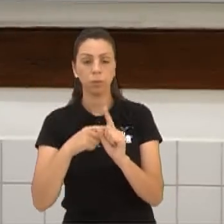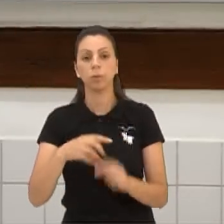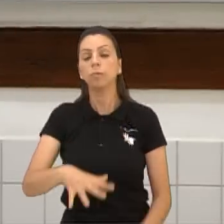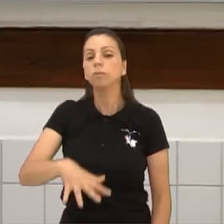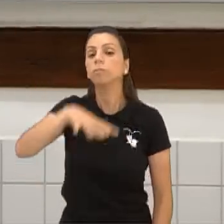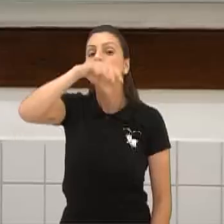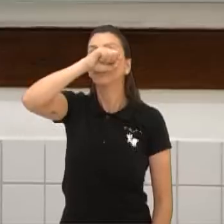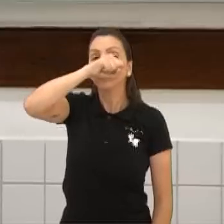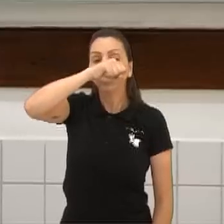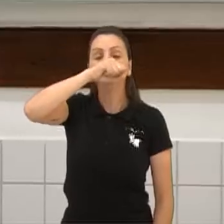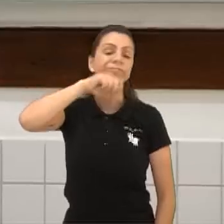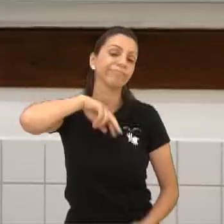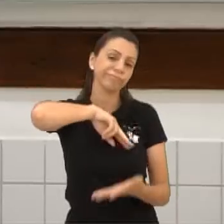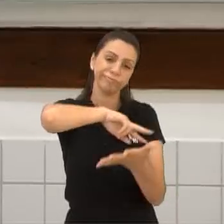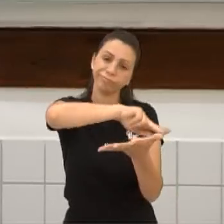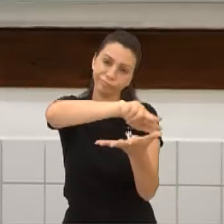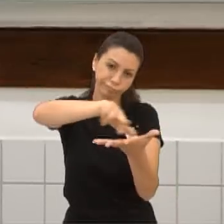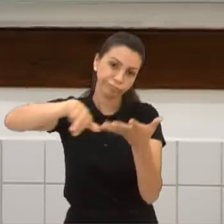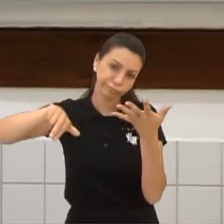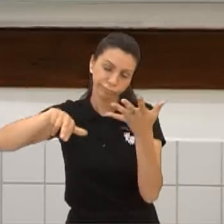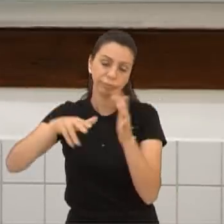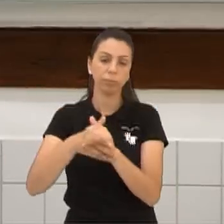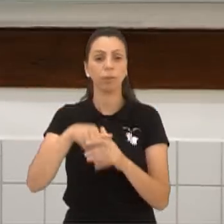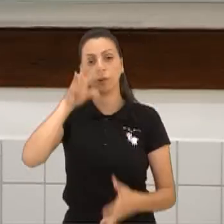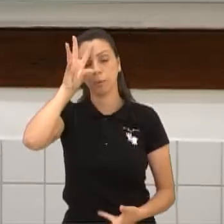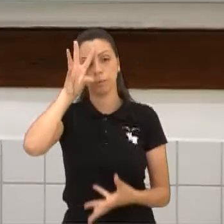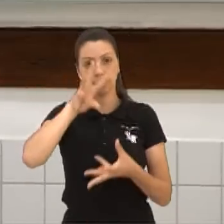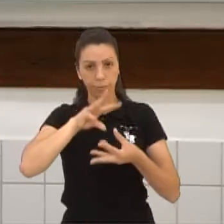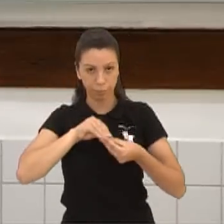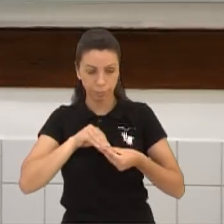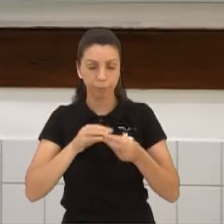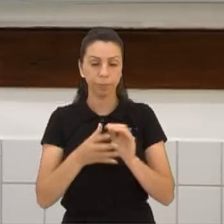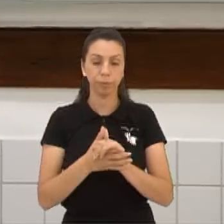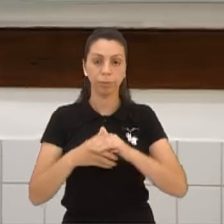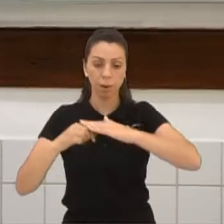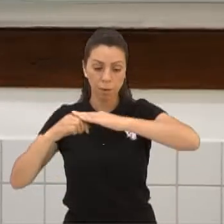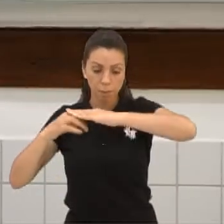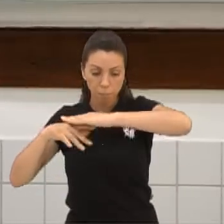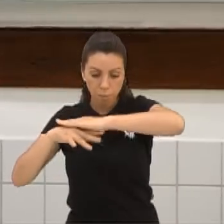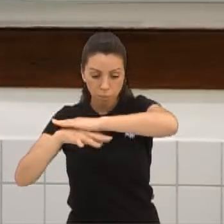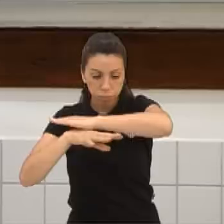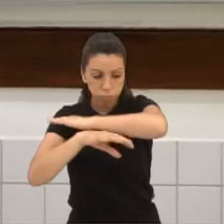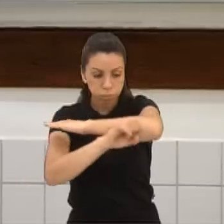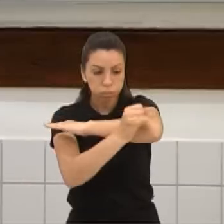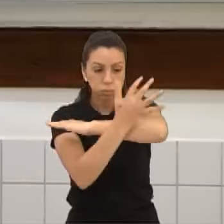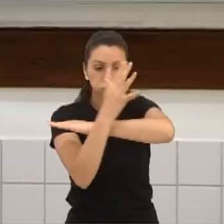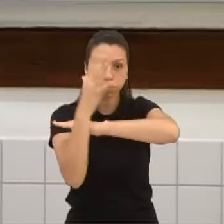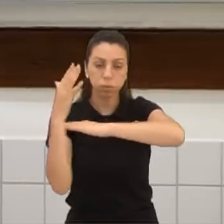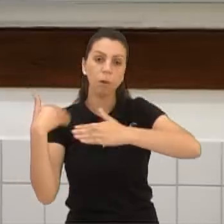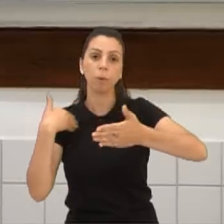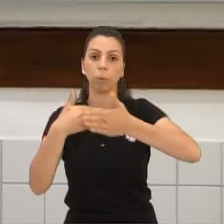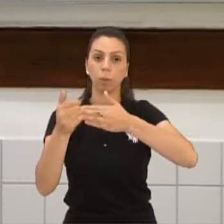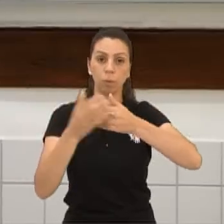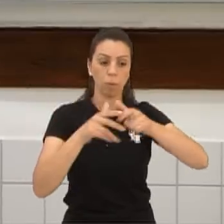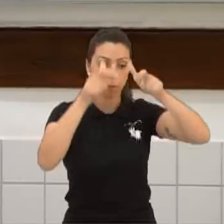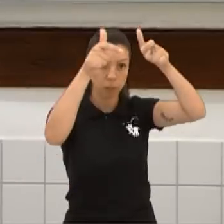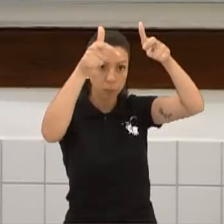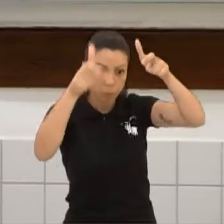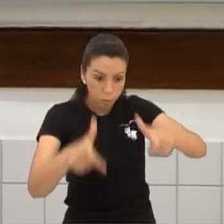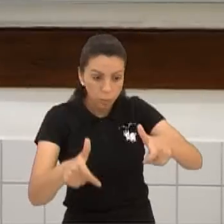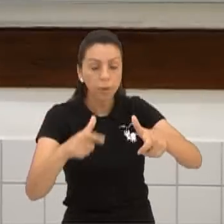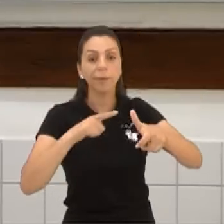o oxigênio, enfim. Entendam, ecossistema é todo e qualquer lugar onde eu tenho